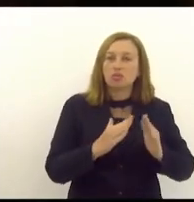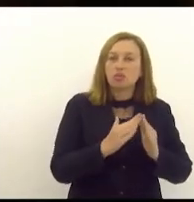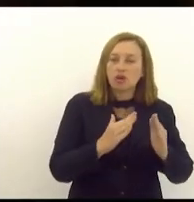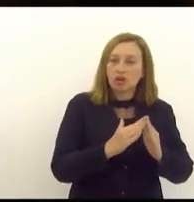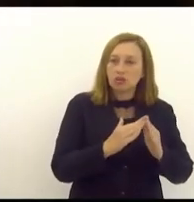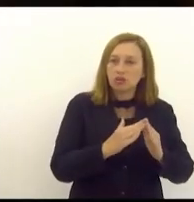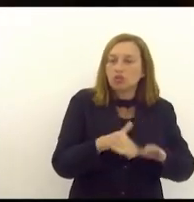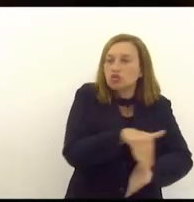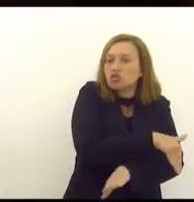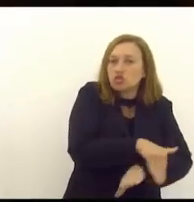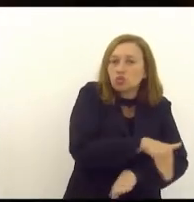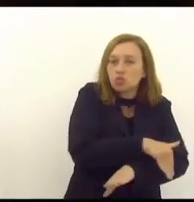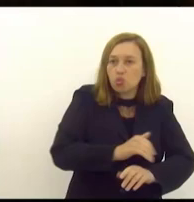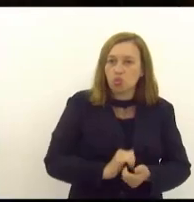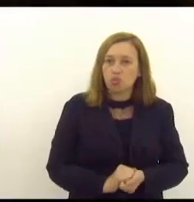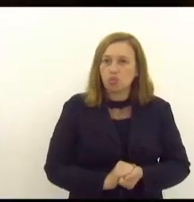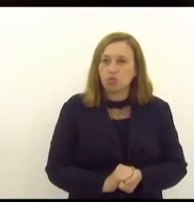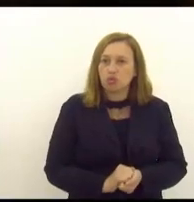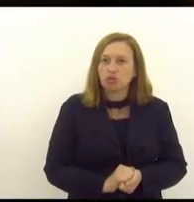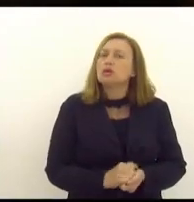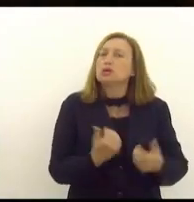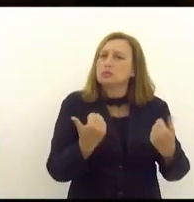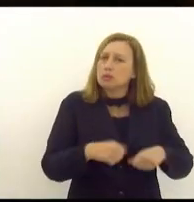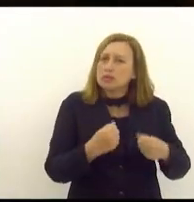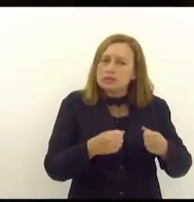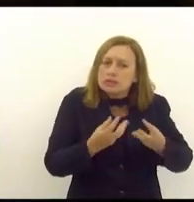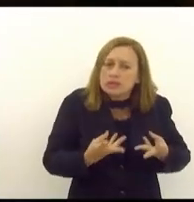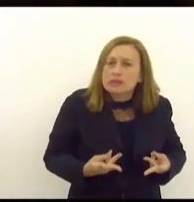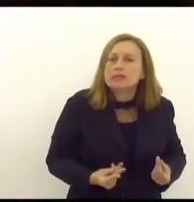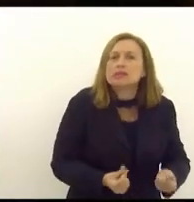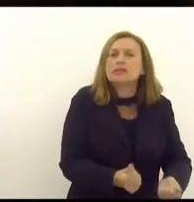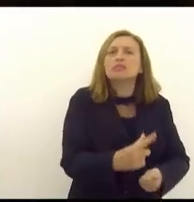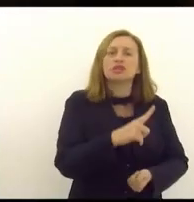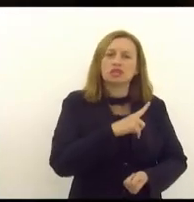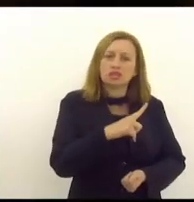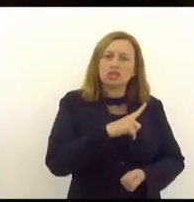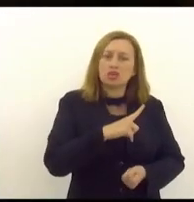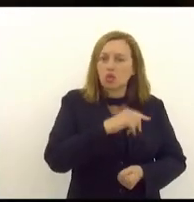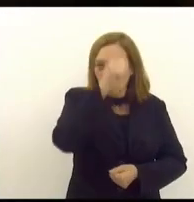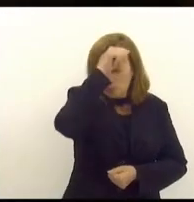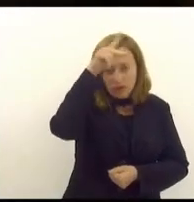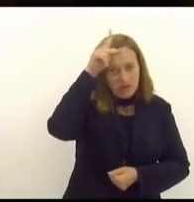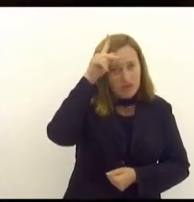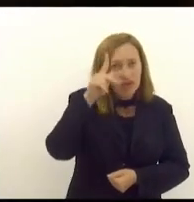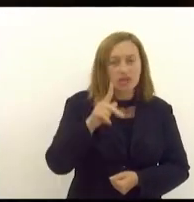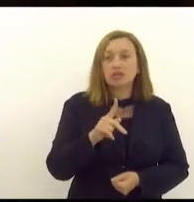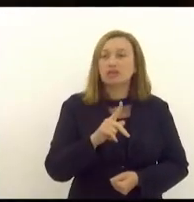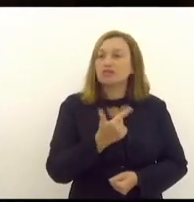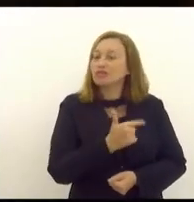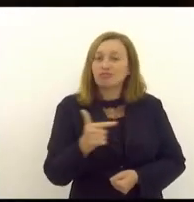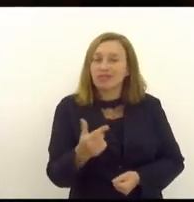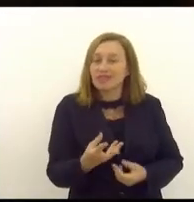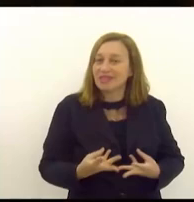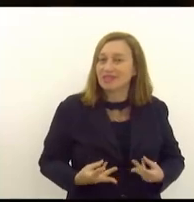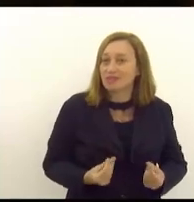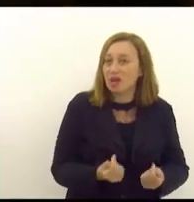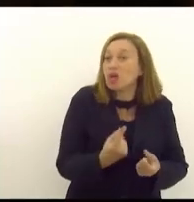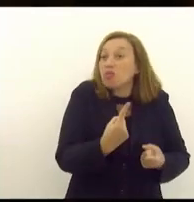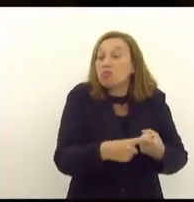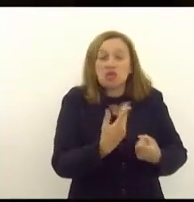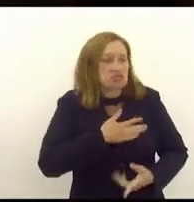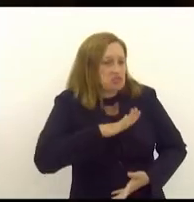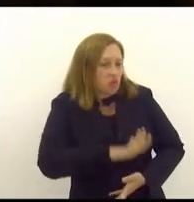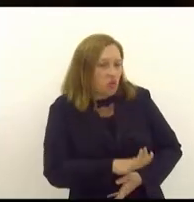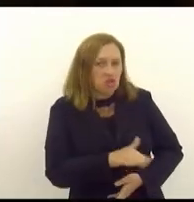um caso que exige o mínimo de sensibilidade o Prefeito Não só tem sensibilidade porque não